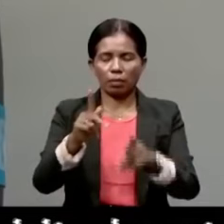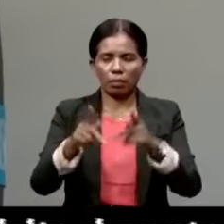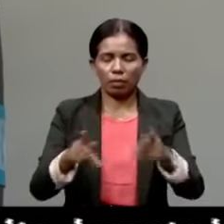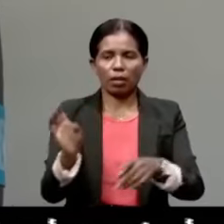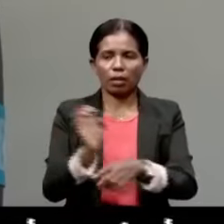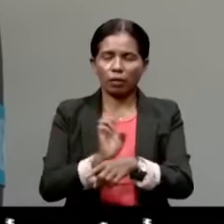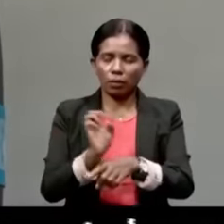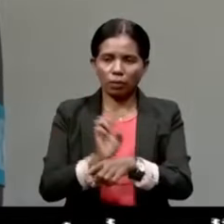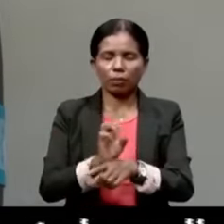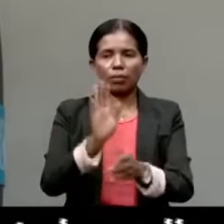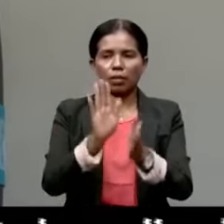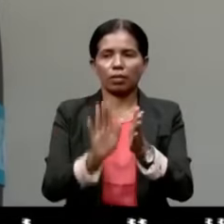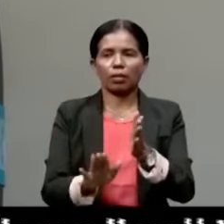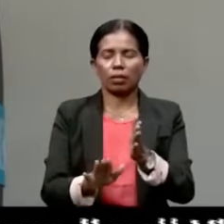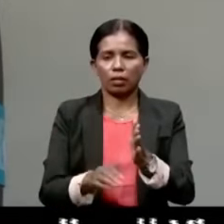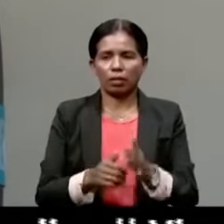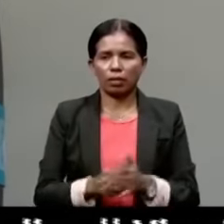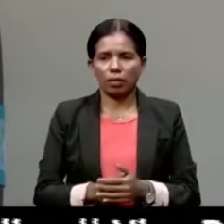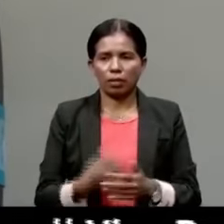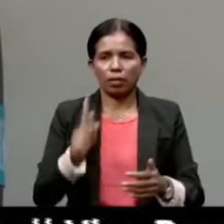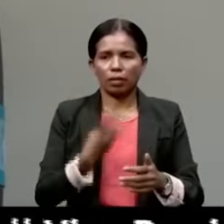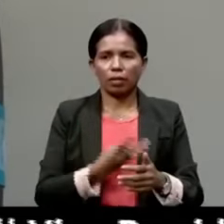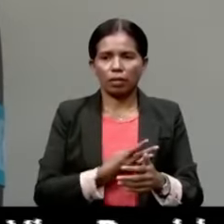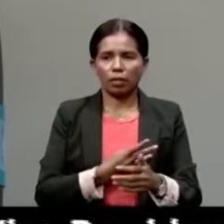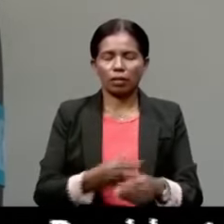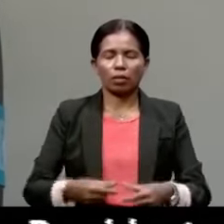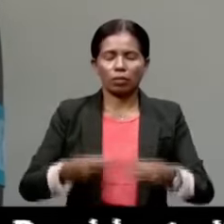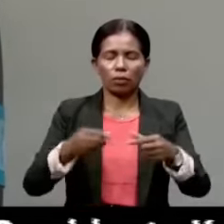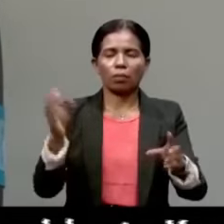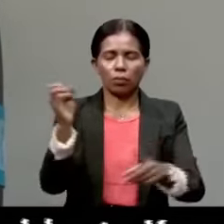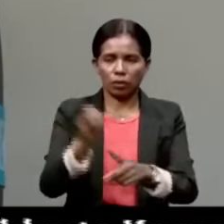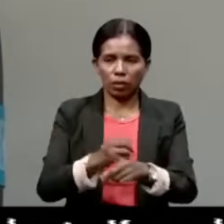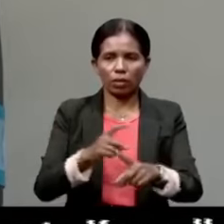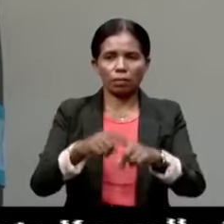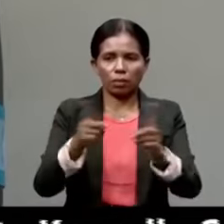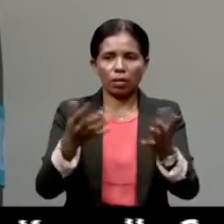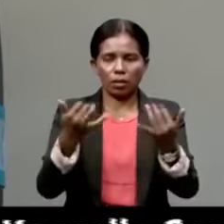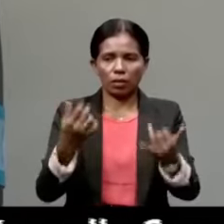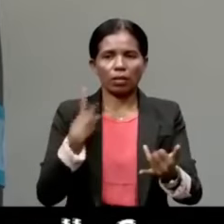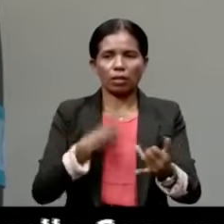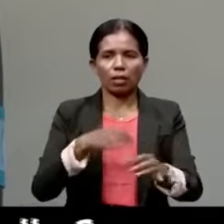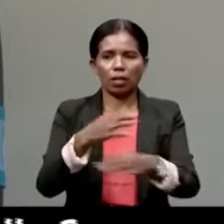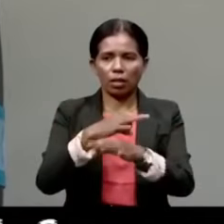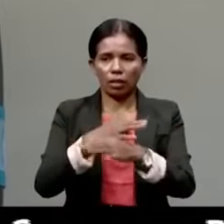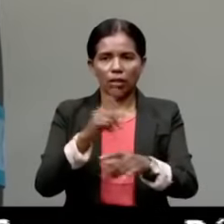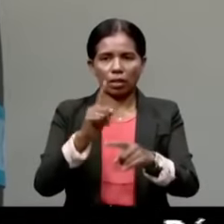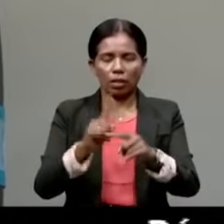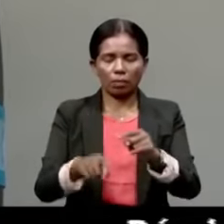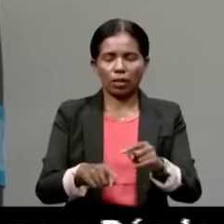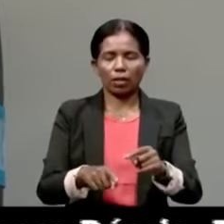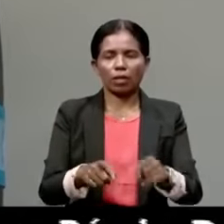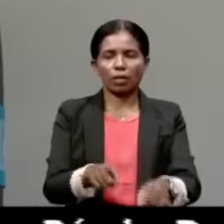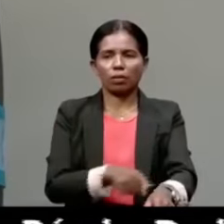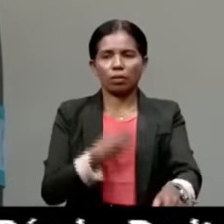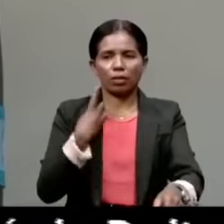se aqui e ela, então fica pouco profundidade. Mas bem, agora eu vou me pensar aqui na hora, mas bem, mas bem, também fica